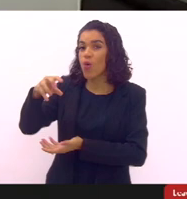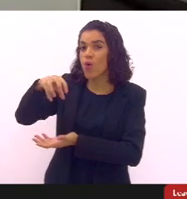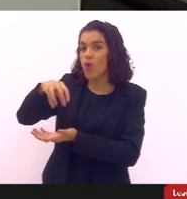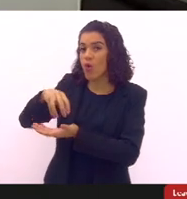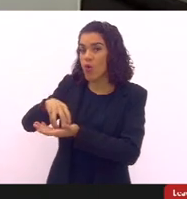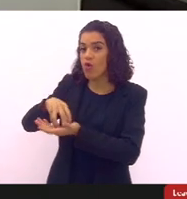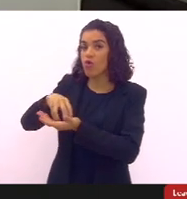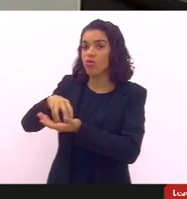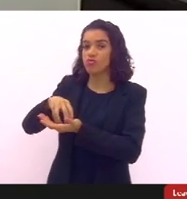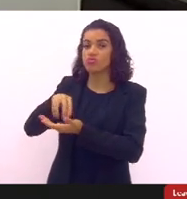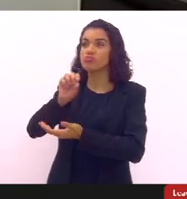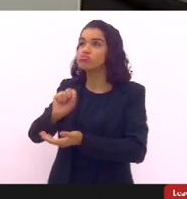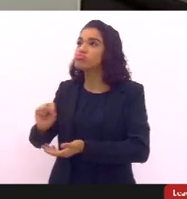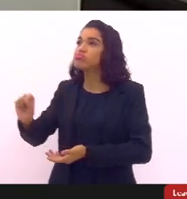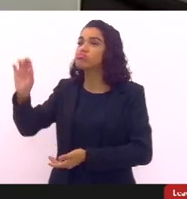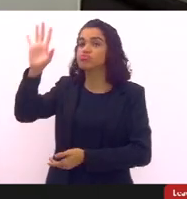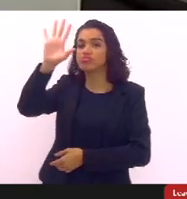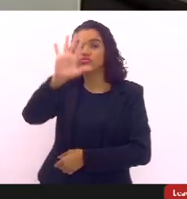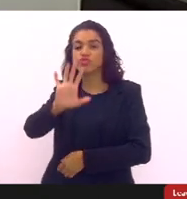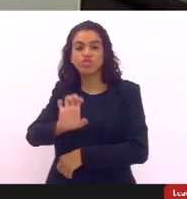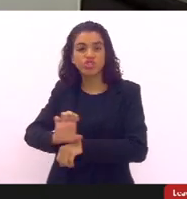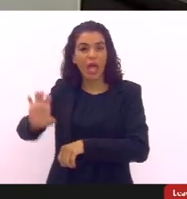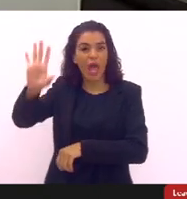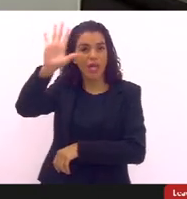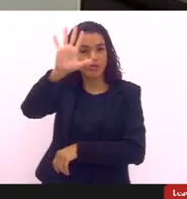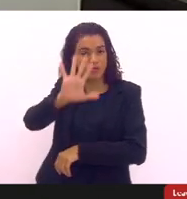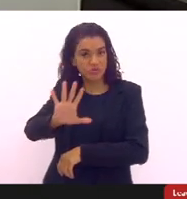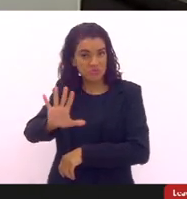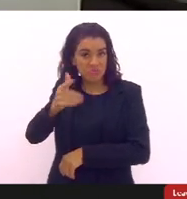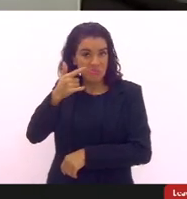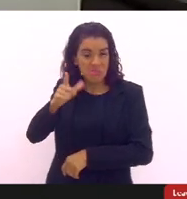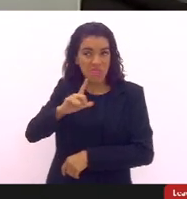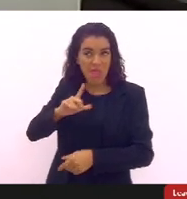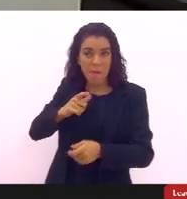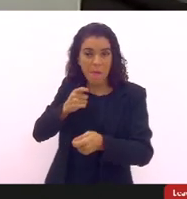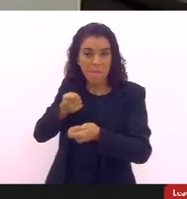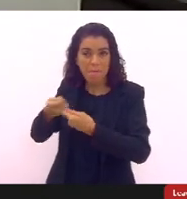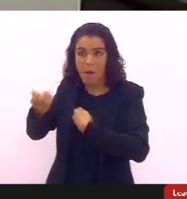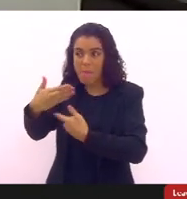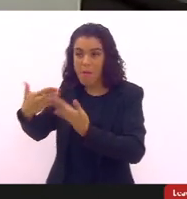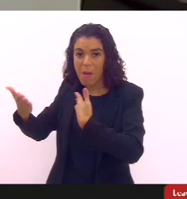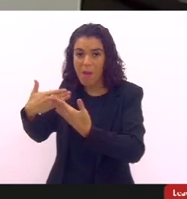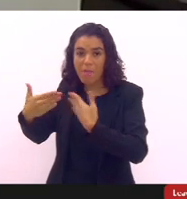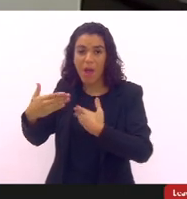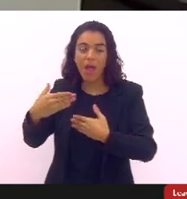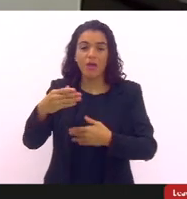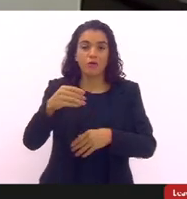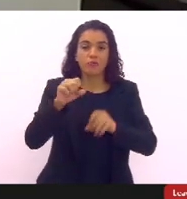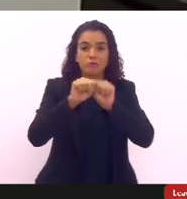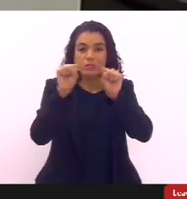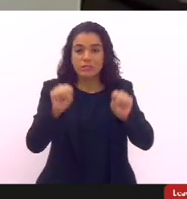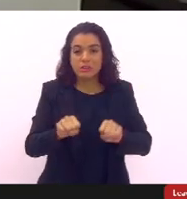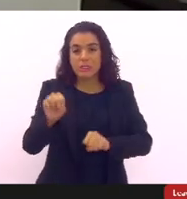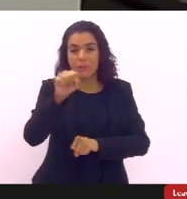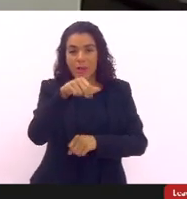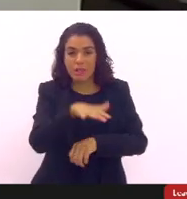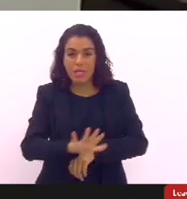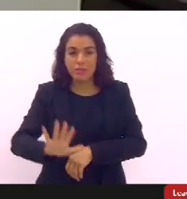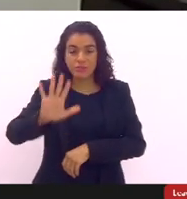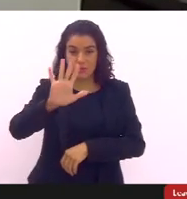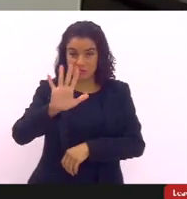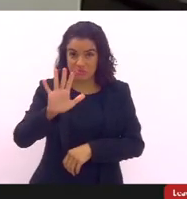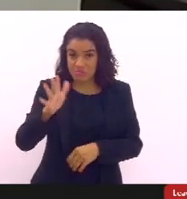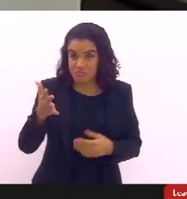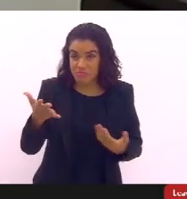da federação que têm outros programas? Tem uma articulação lá com o Sistema Nacional, com o